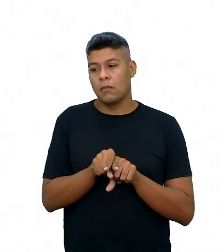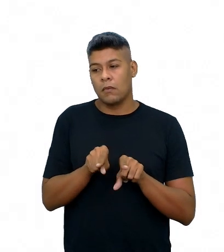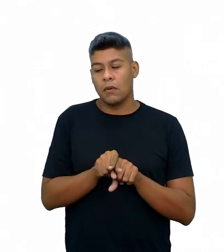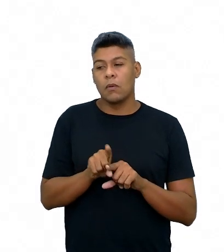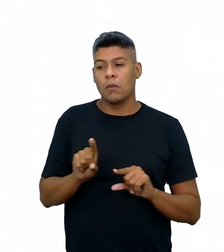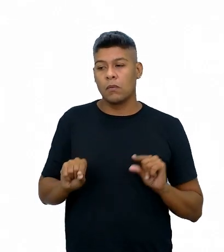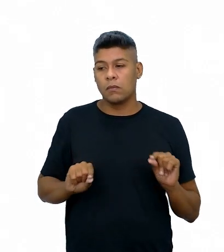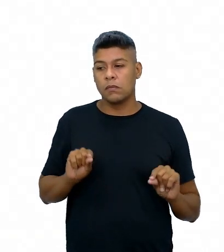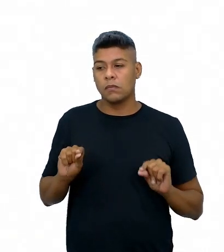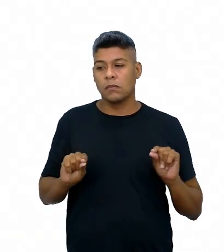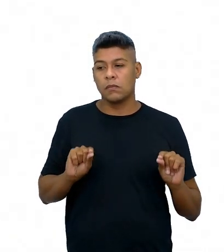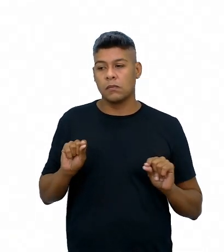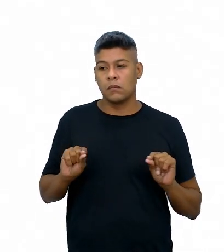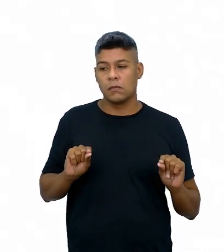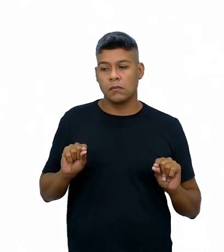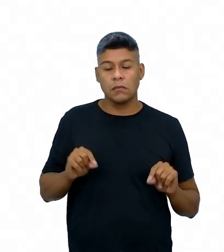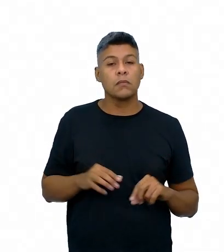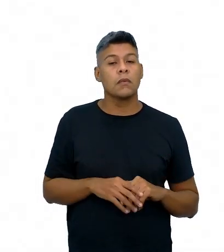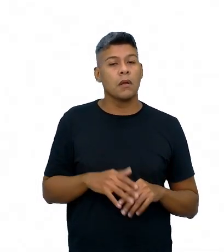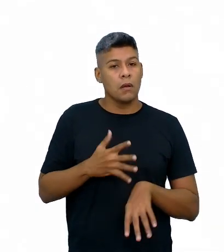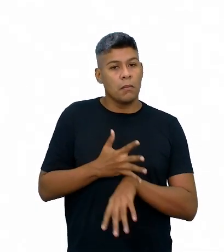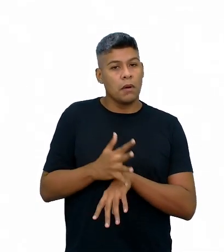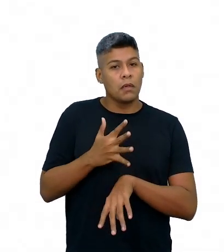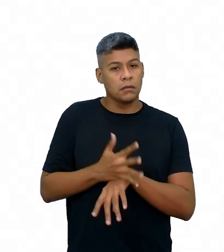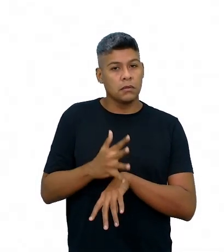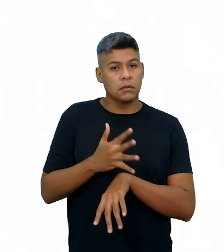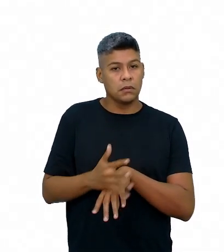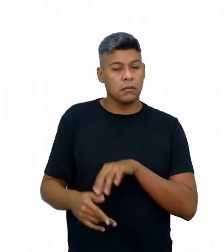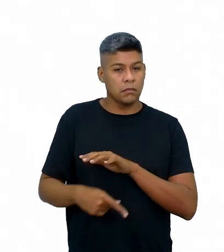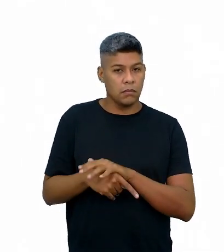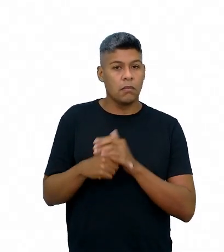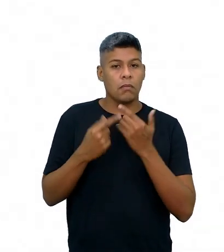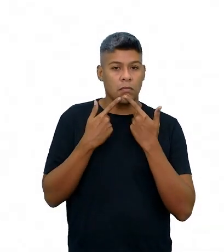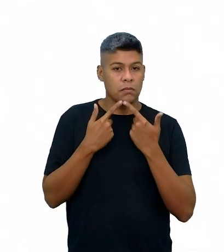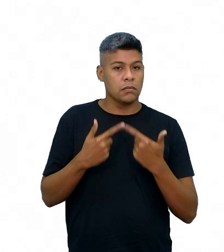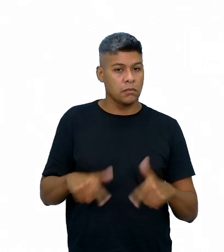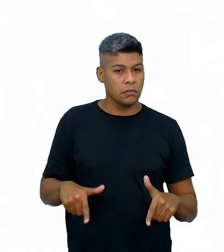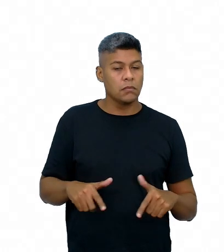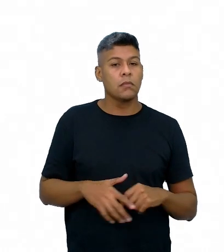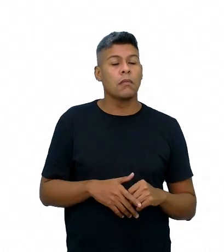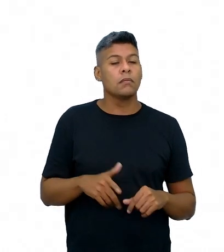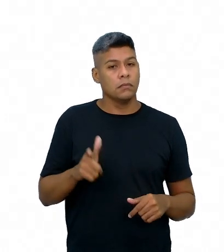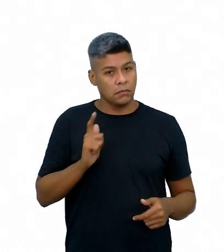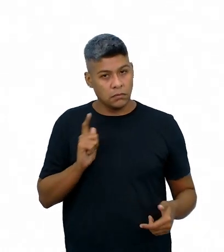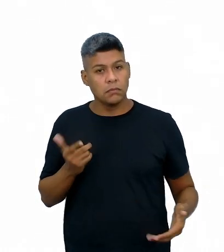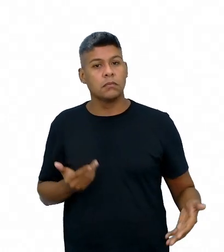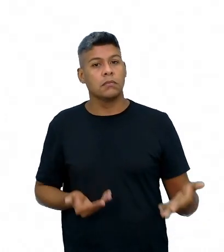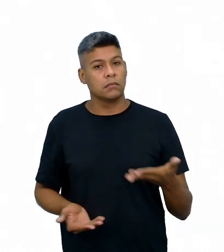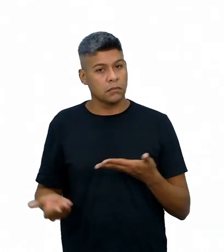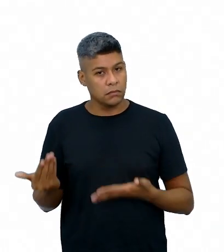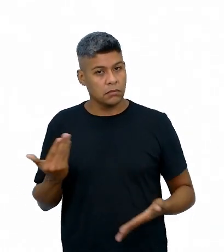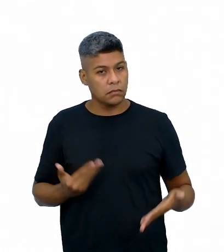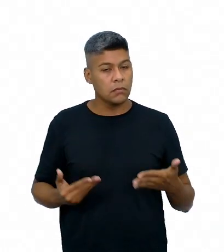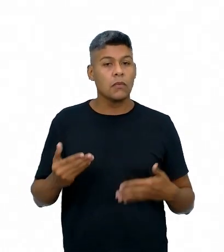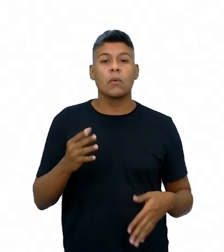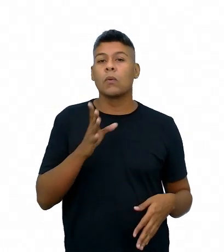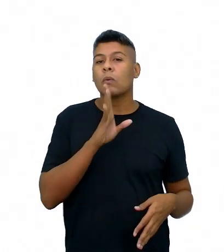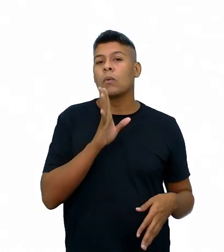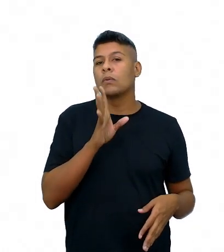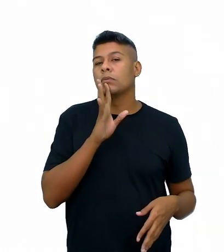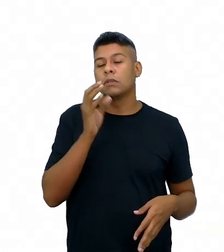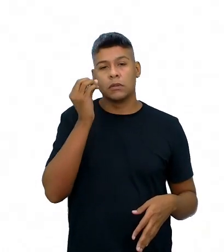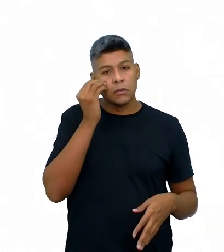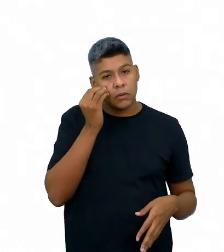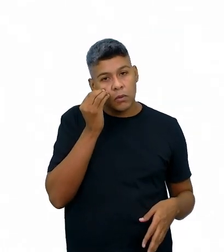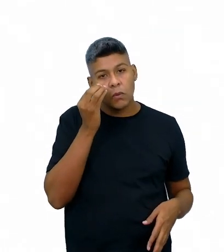e de mundo nas práticas de linguagem. Então, envolve o conhecer, o ato